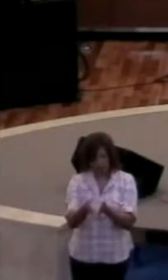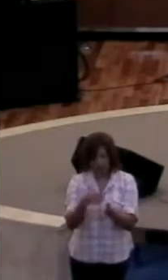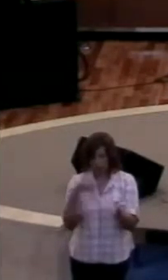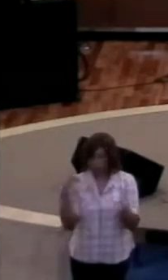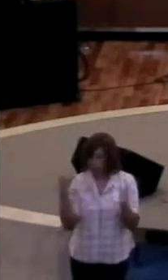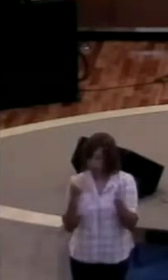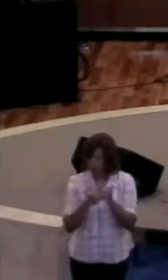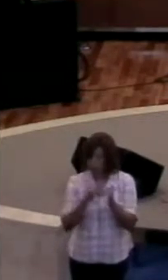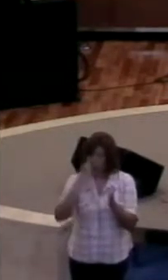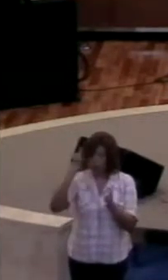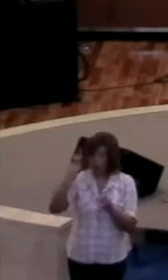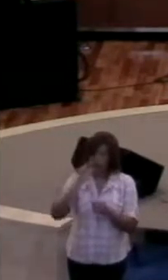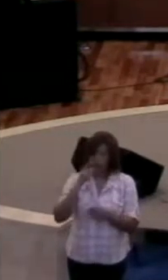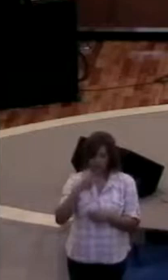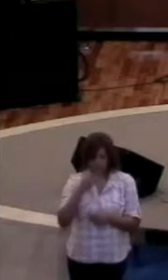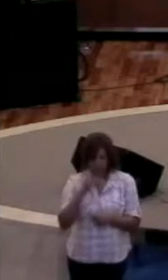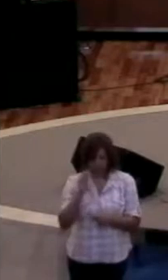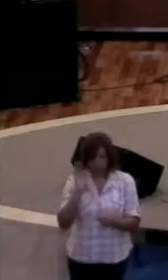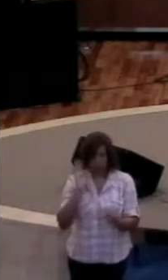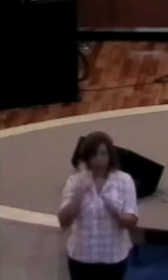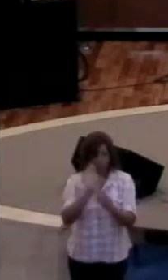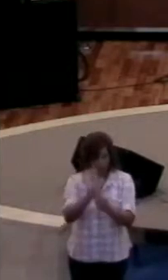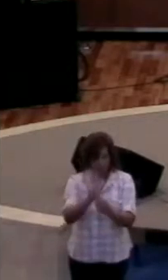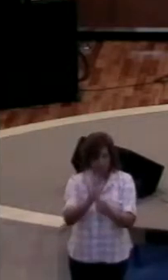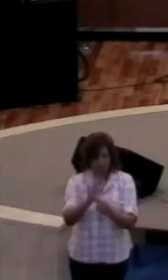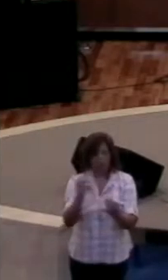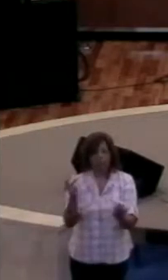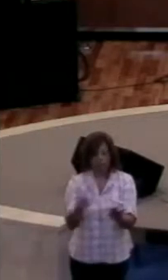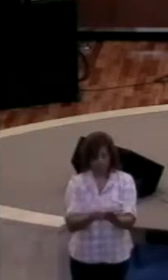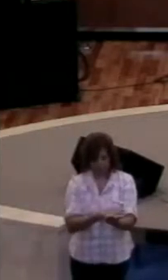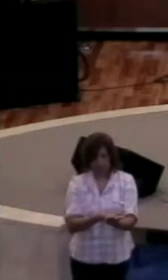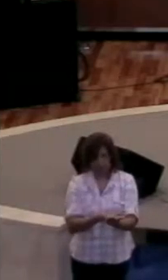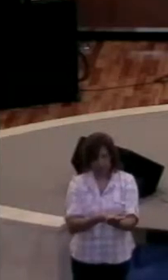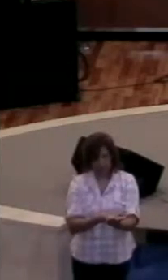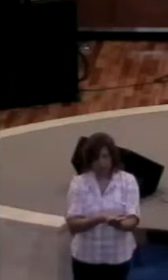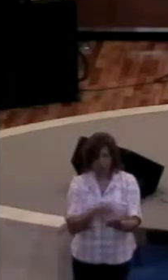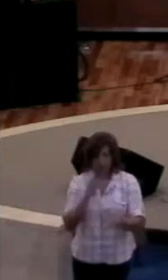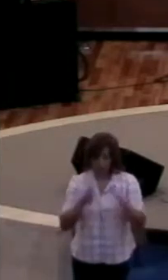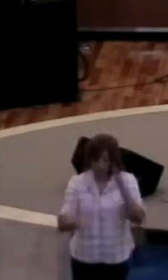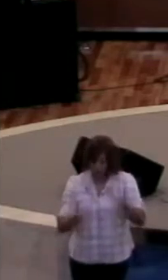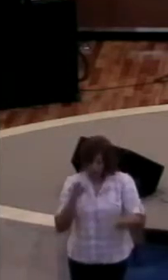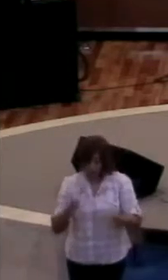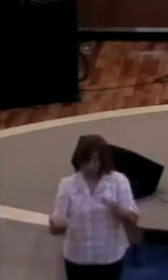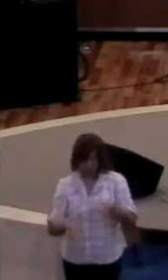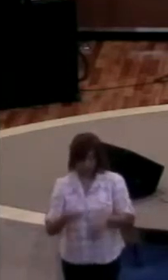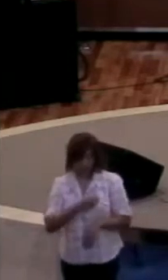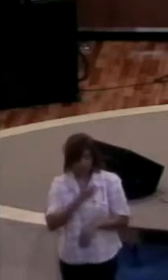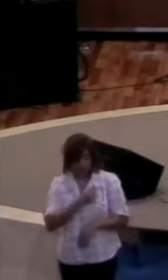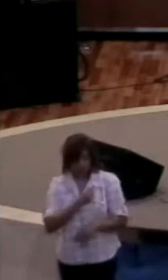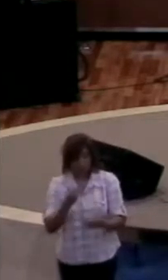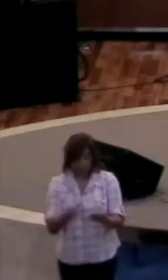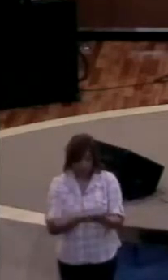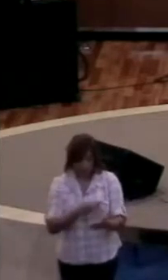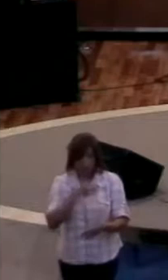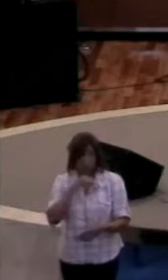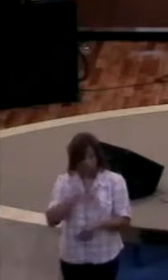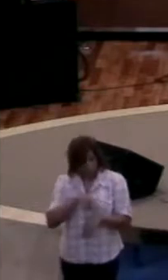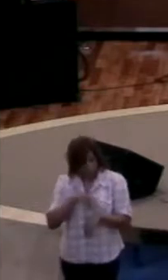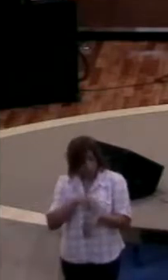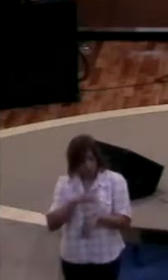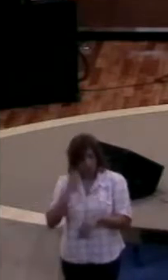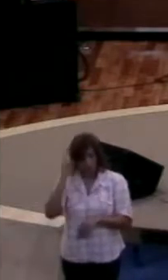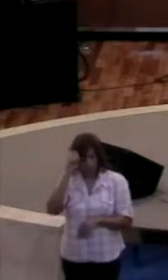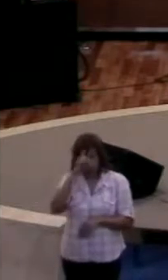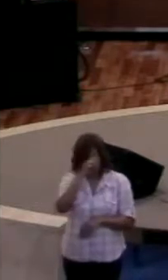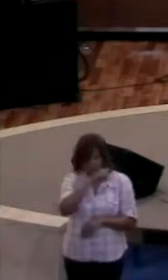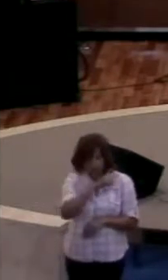prometeu, Ele vai cumprir na sua vida. Você pode hoje estar vivendo um momento difícil. Você pode hoje estar vivendo um momento que talvez